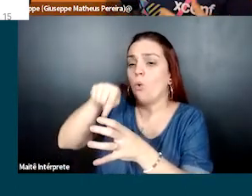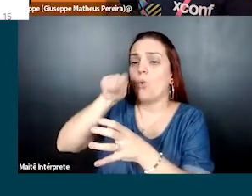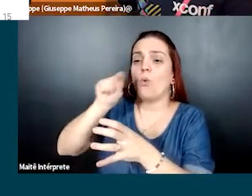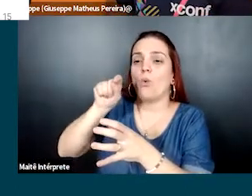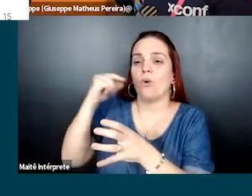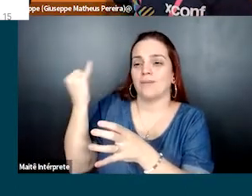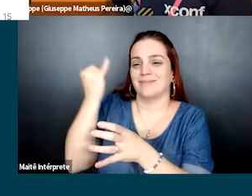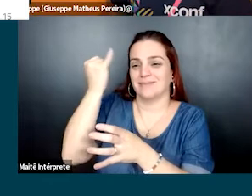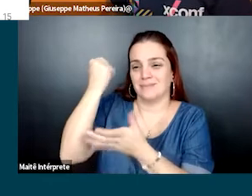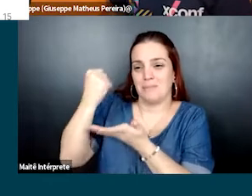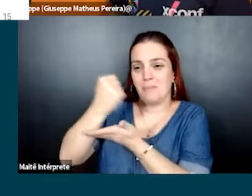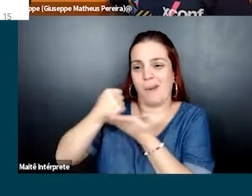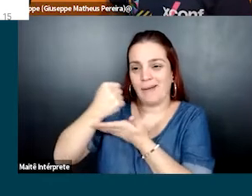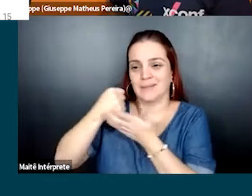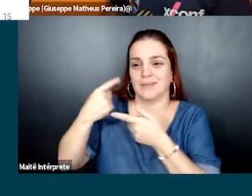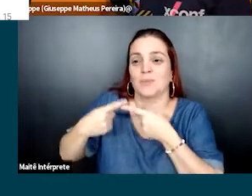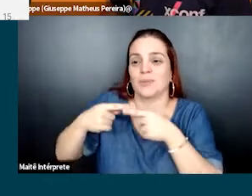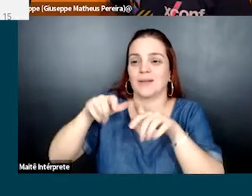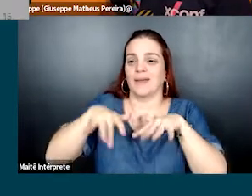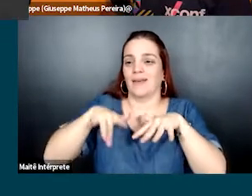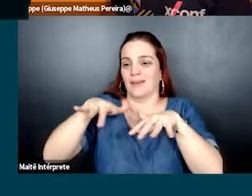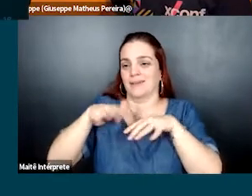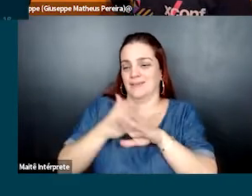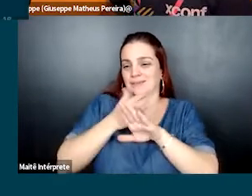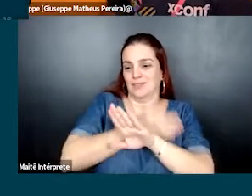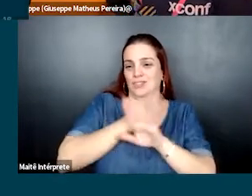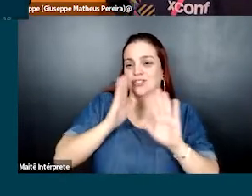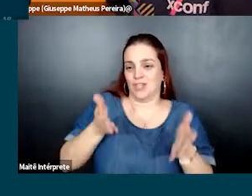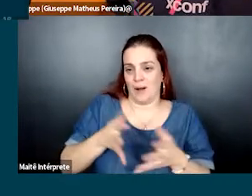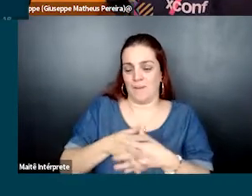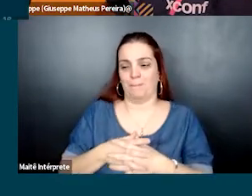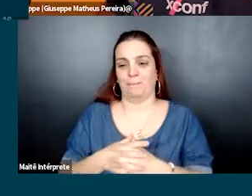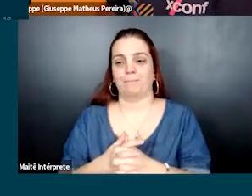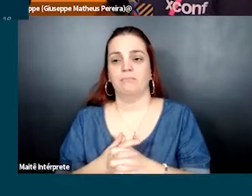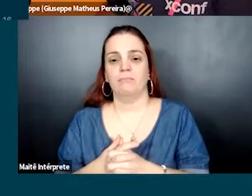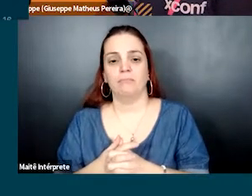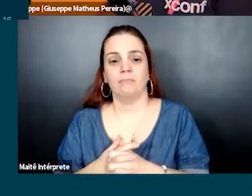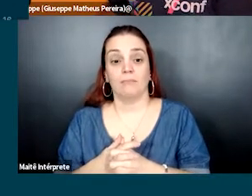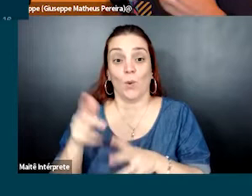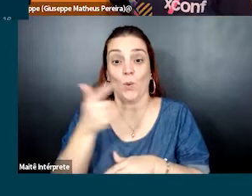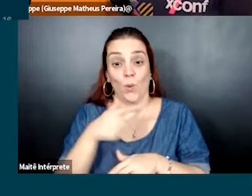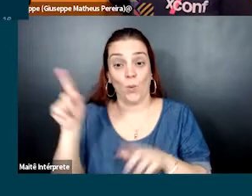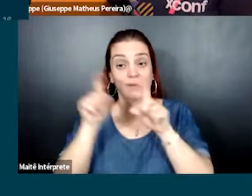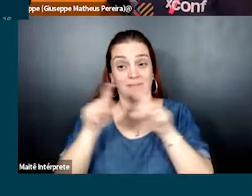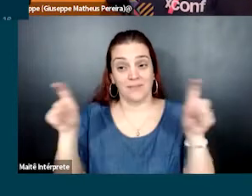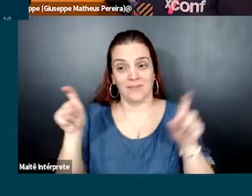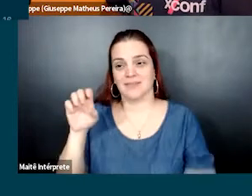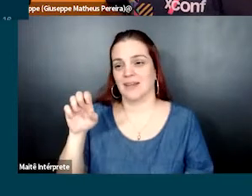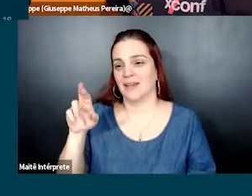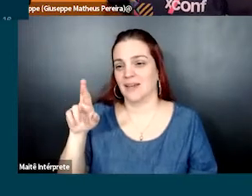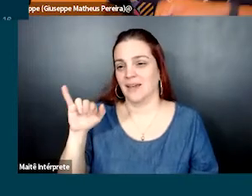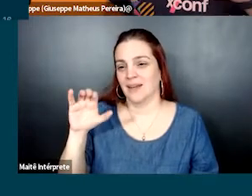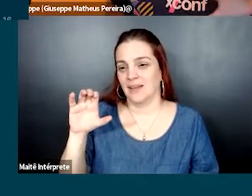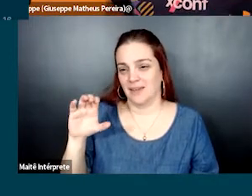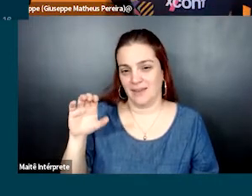né? O motivo delas terem sido escritas, né? Eu vou aqui para outra frase, que é do Eric Vance,